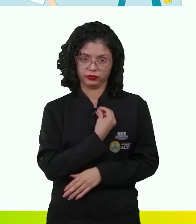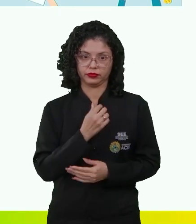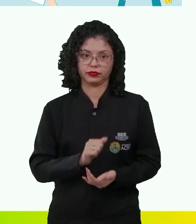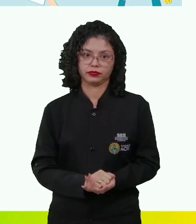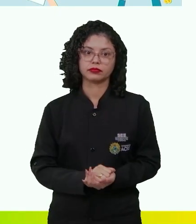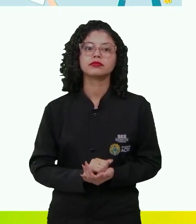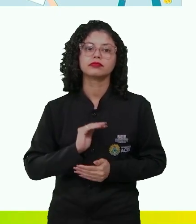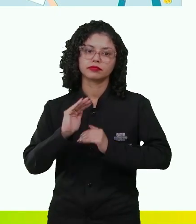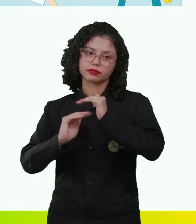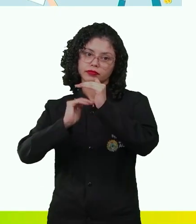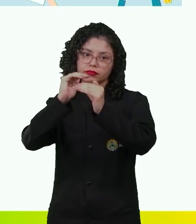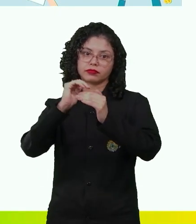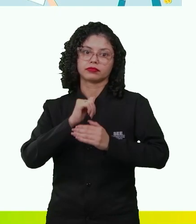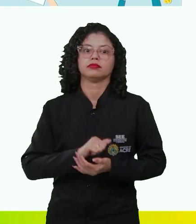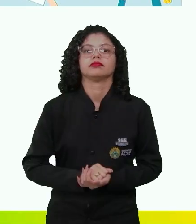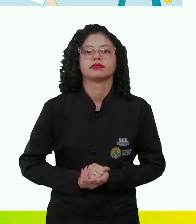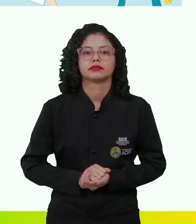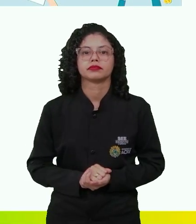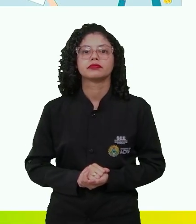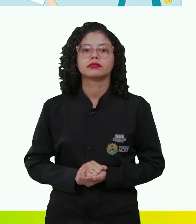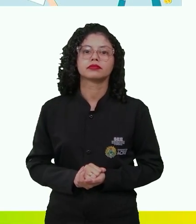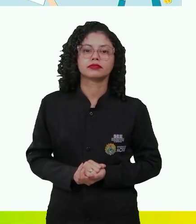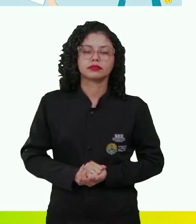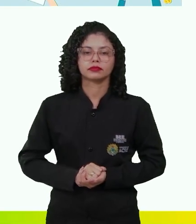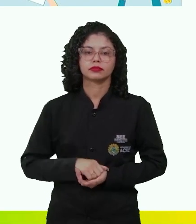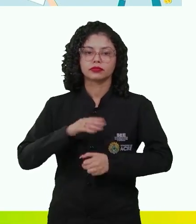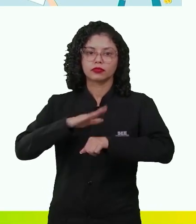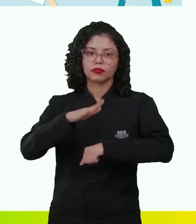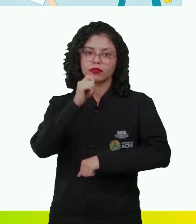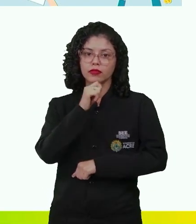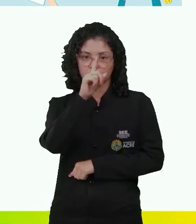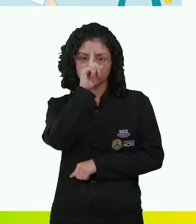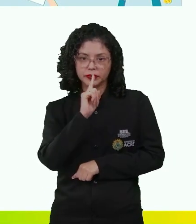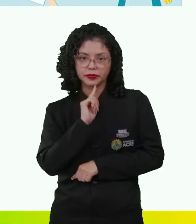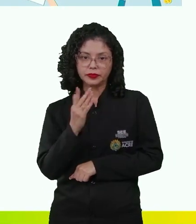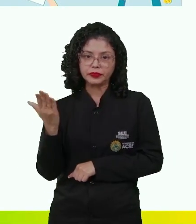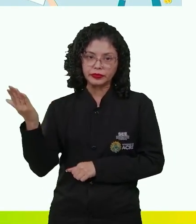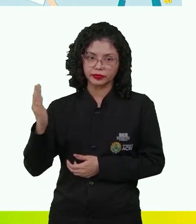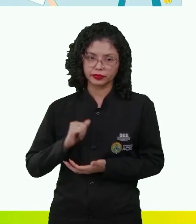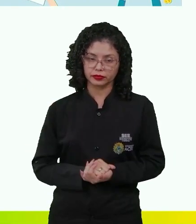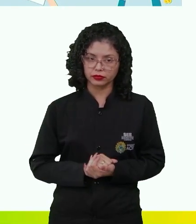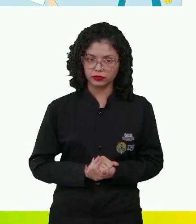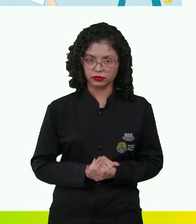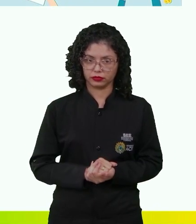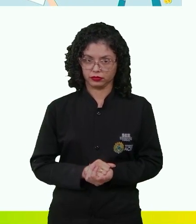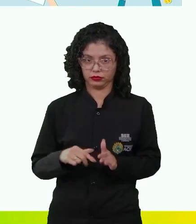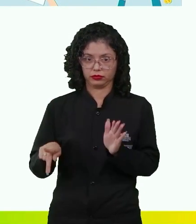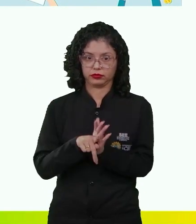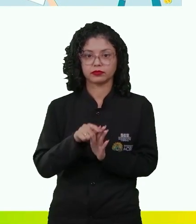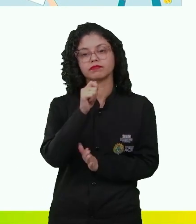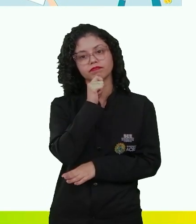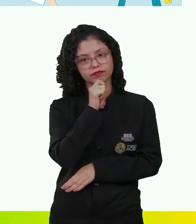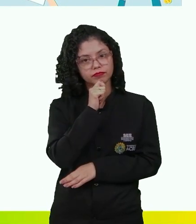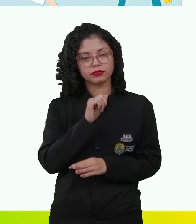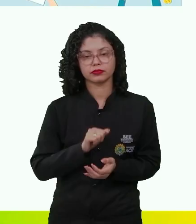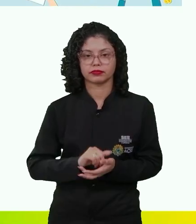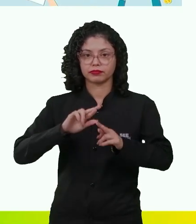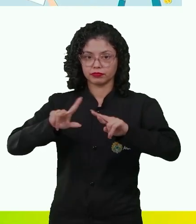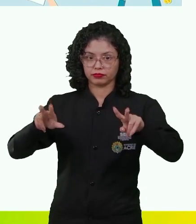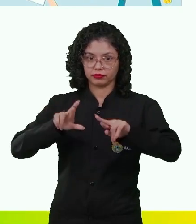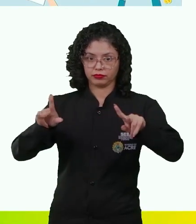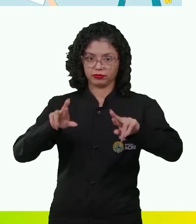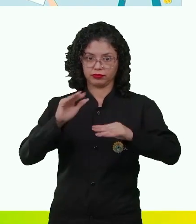se desenvolver. Temos mais uma fotografia aqui que mostra exatamente